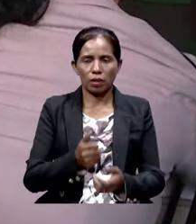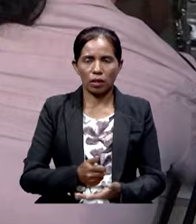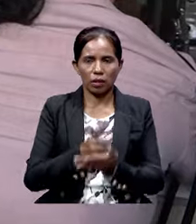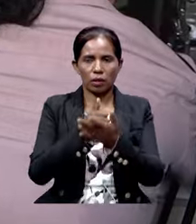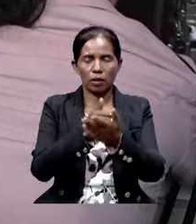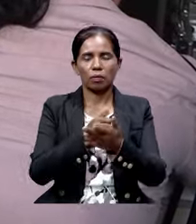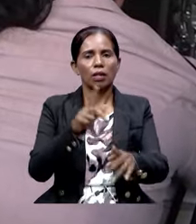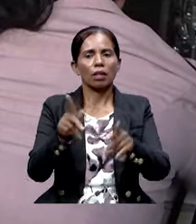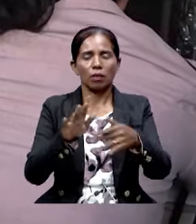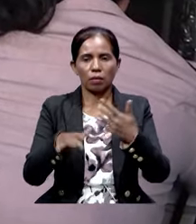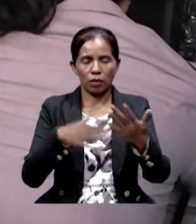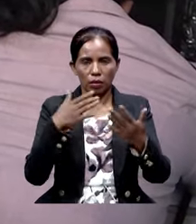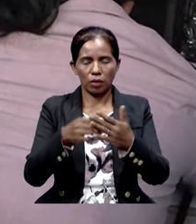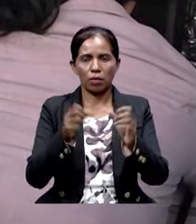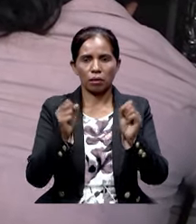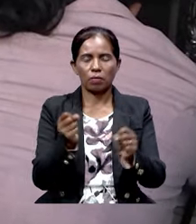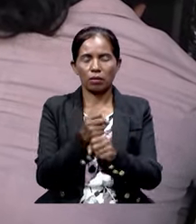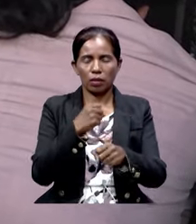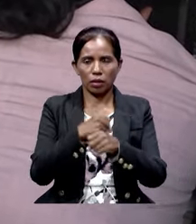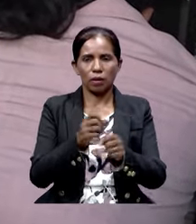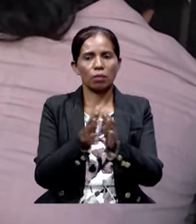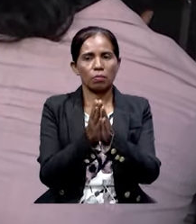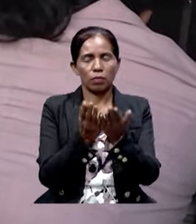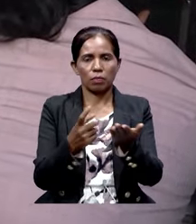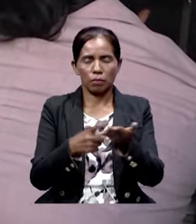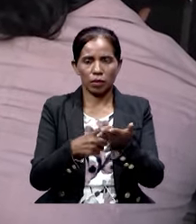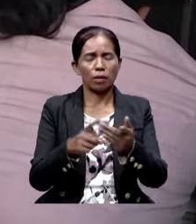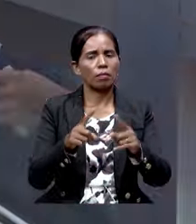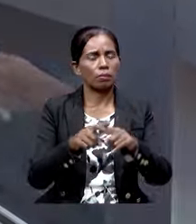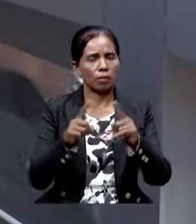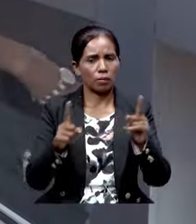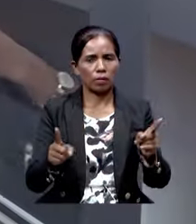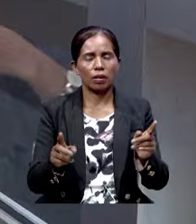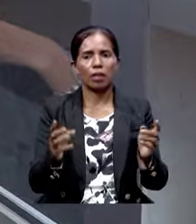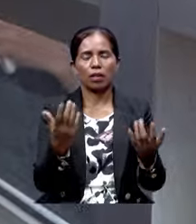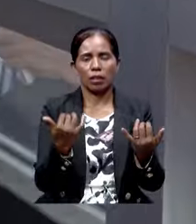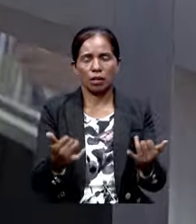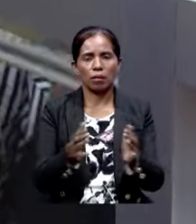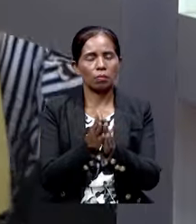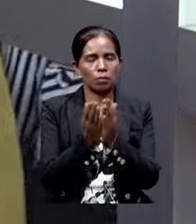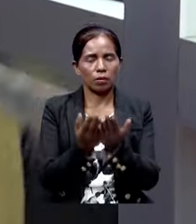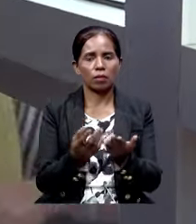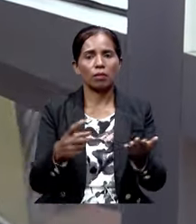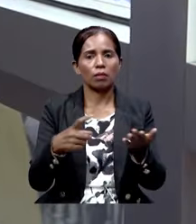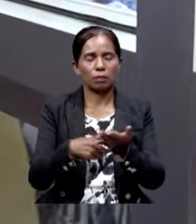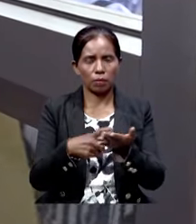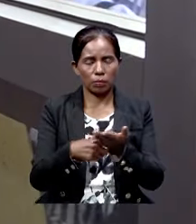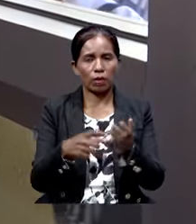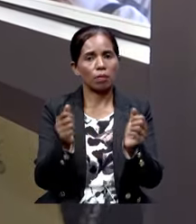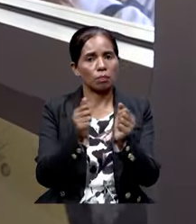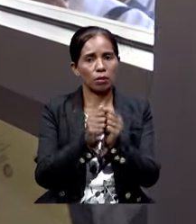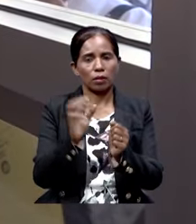ba cidadão hodi trata passaporte. Maybe orasne carreneta rihun sanulu resinem